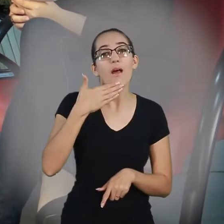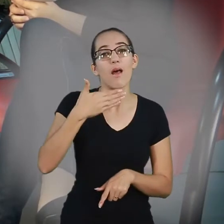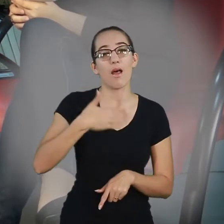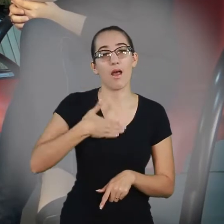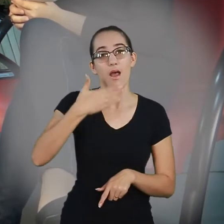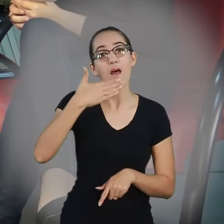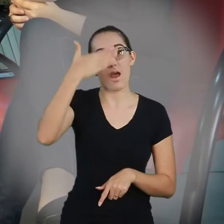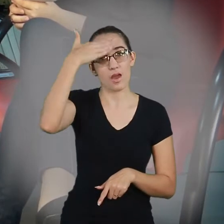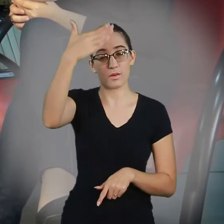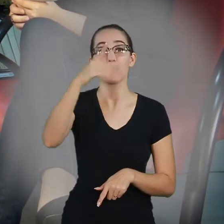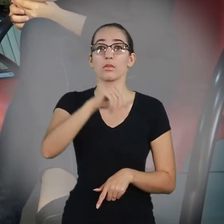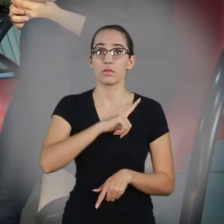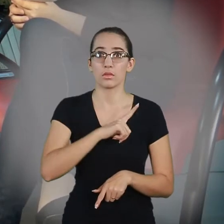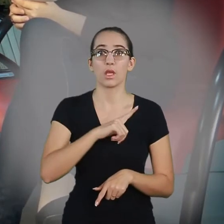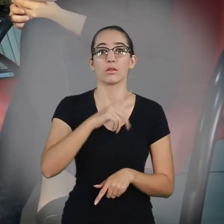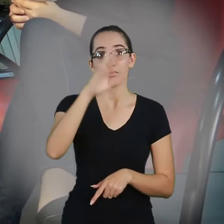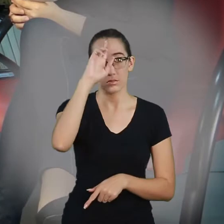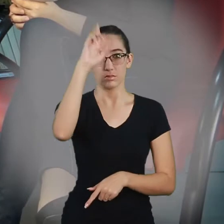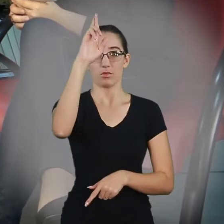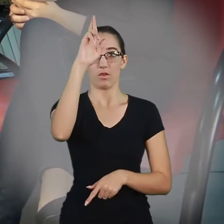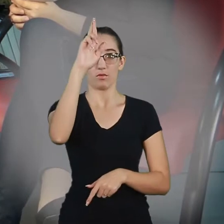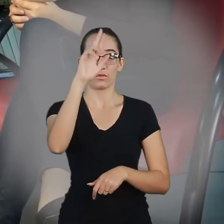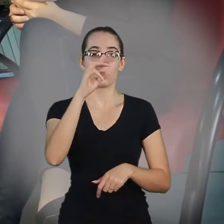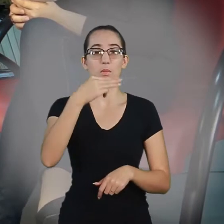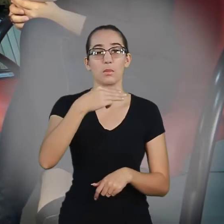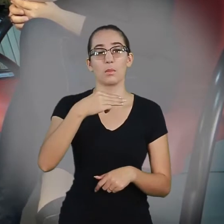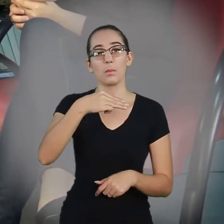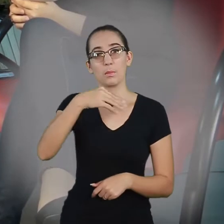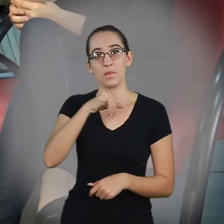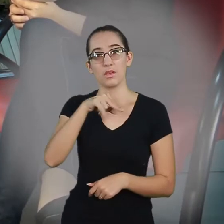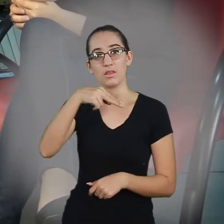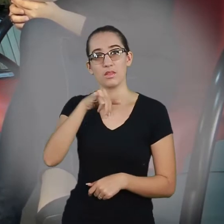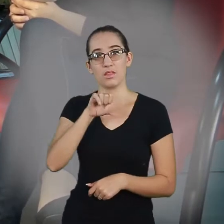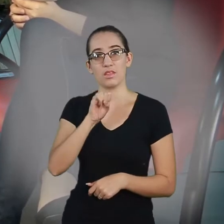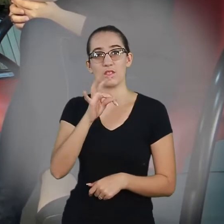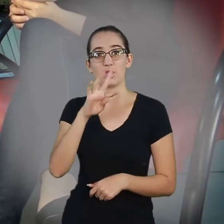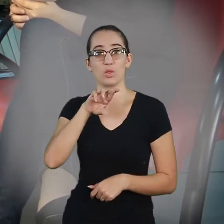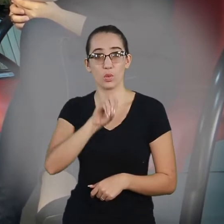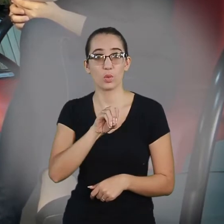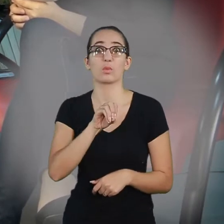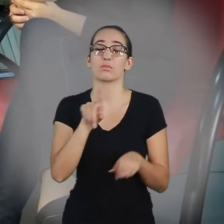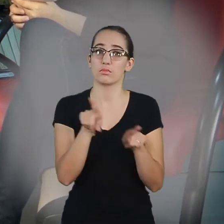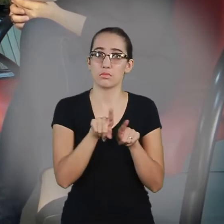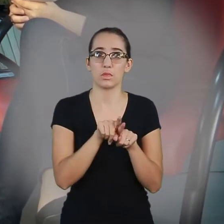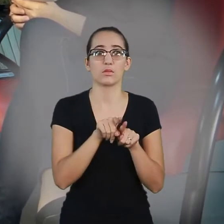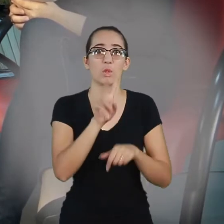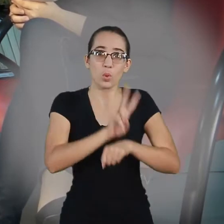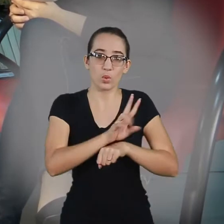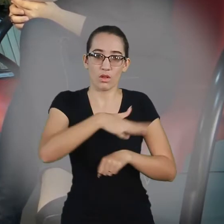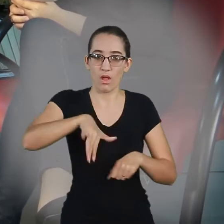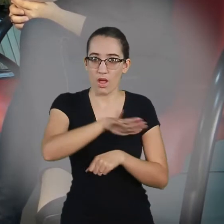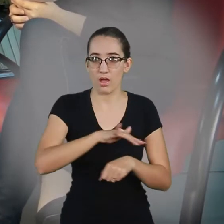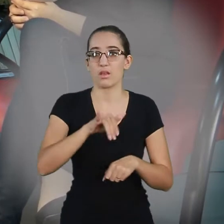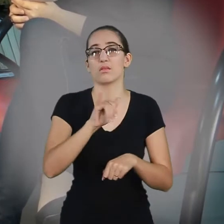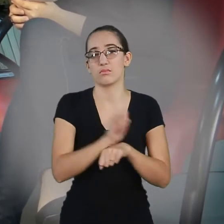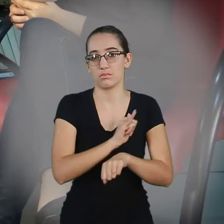artificial. Sem contar os países líderes na área, né? Estados Unidos, China,